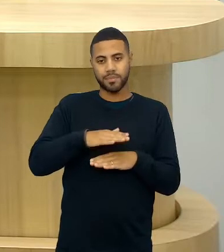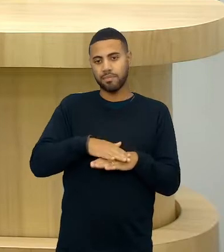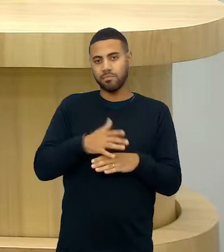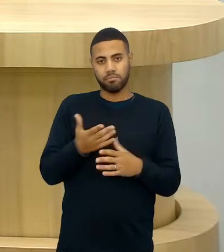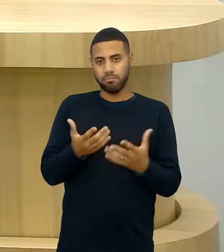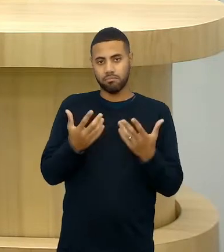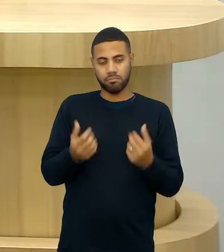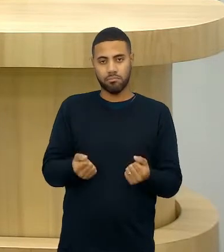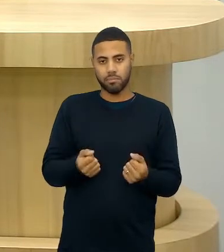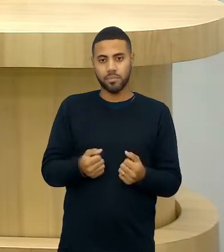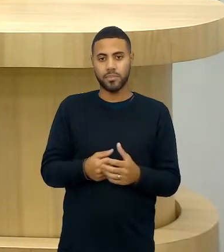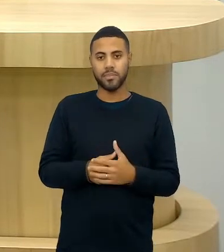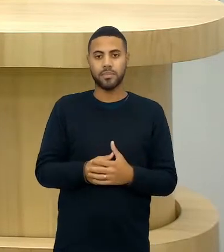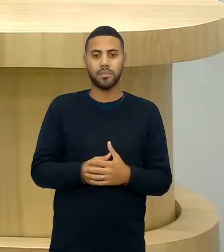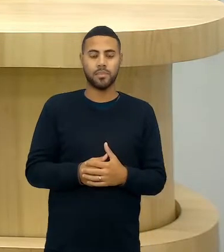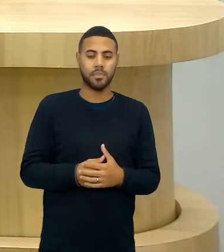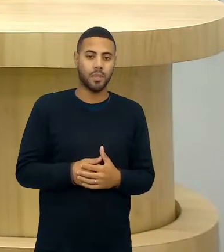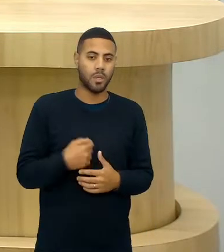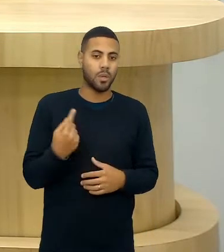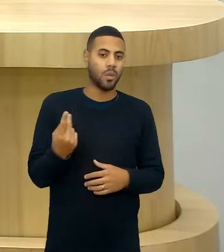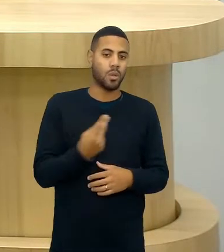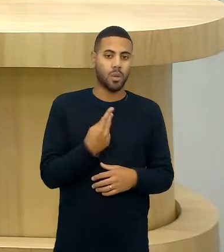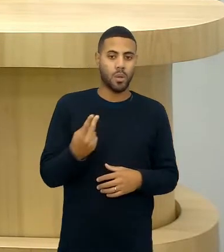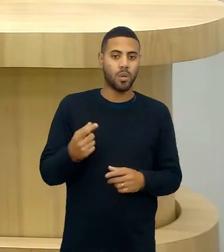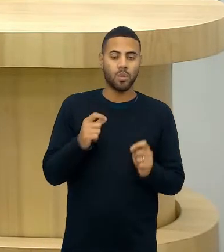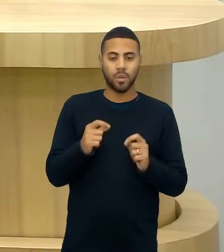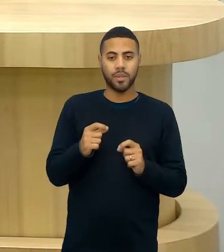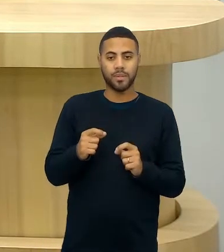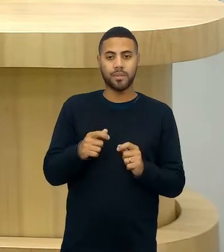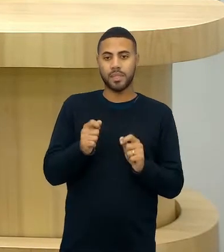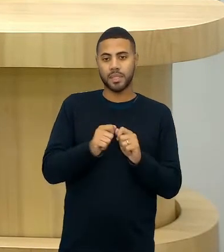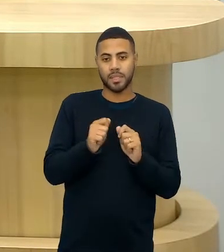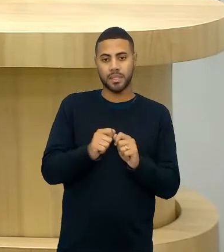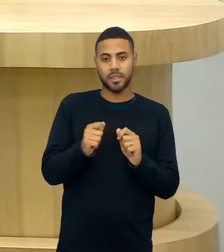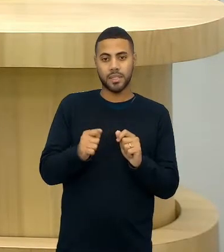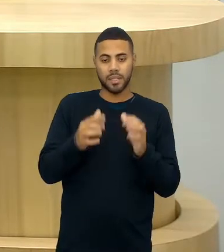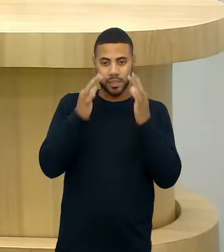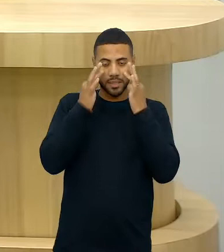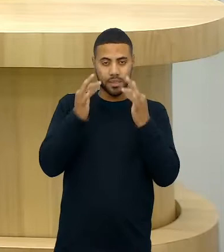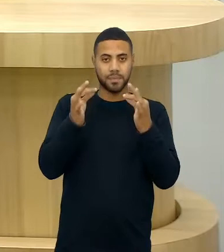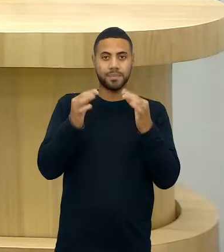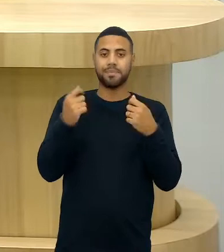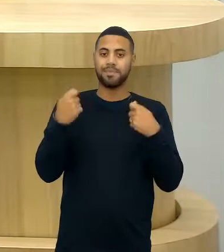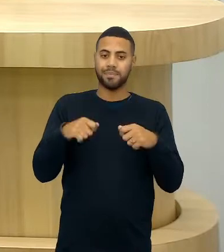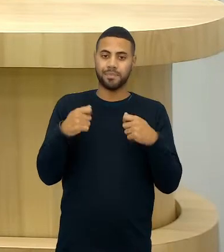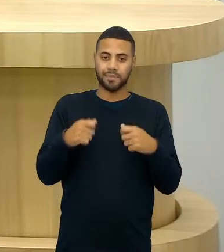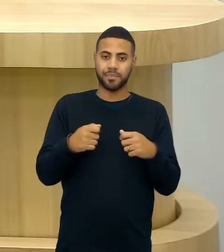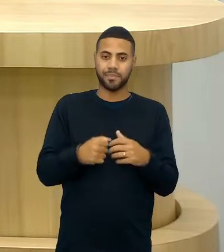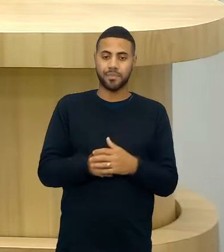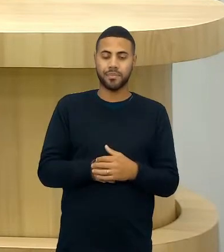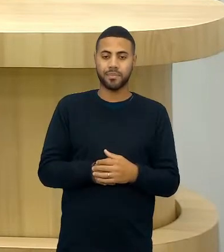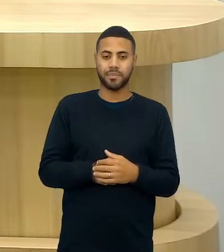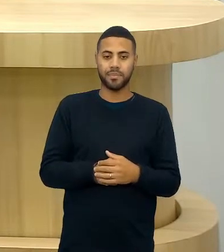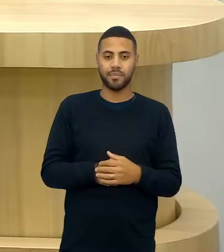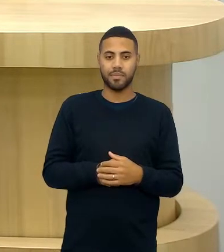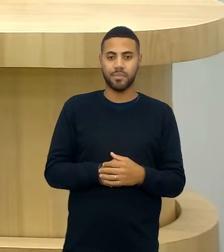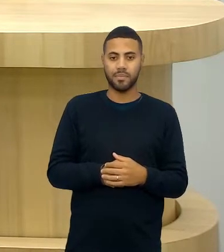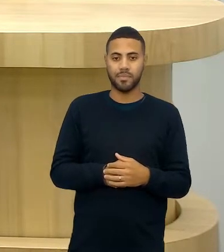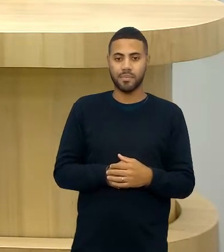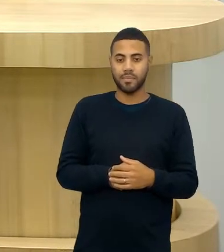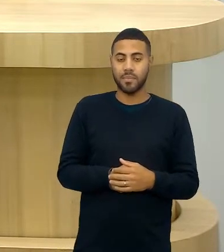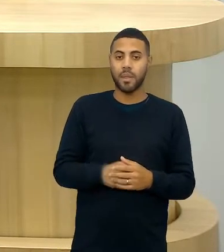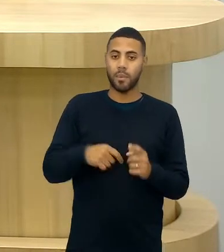consumir, né? Então, cabe a nós, consumidores, ficarmos atentos, por exemplo, à origem